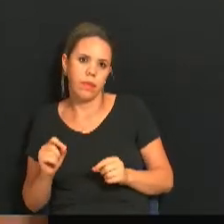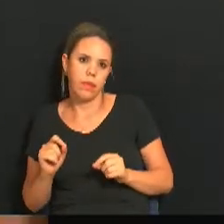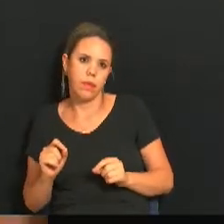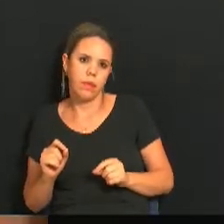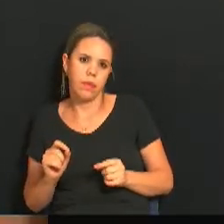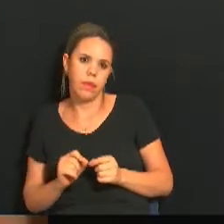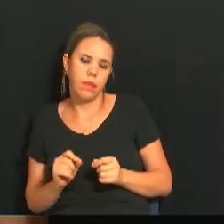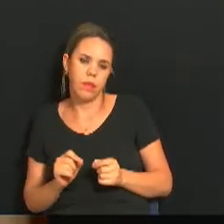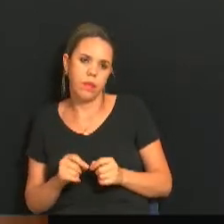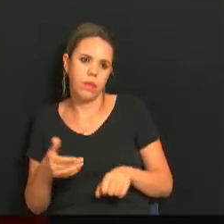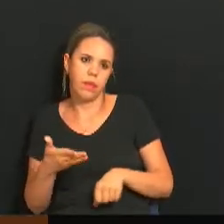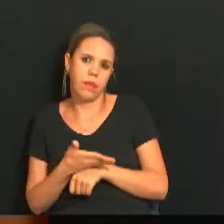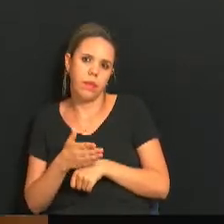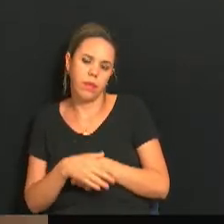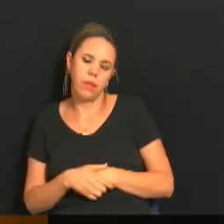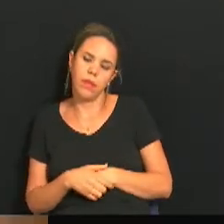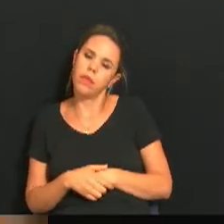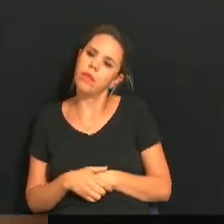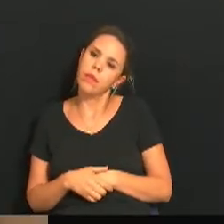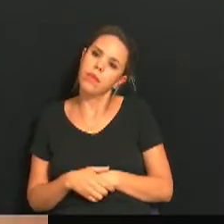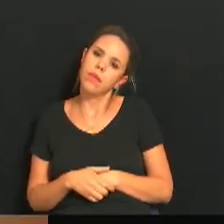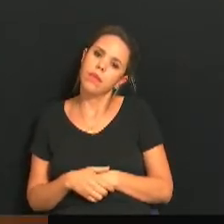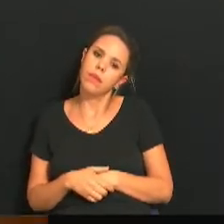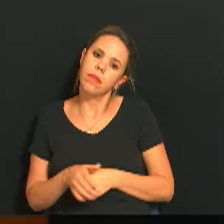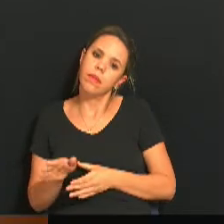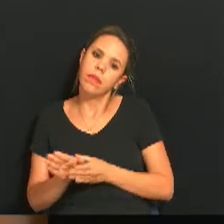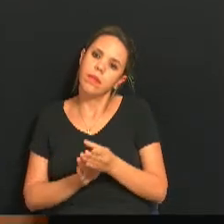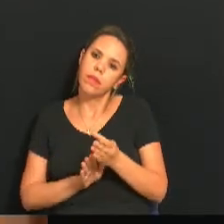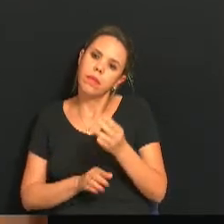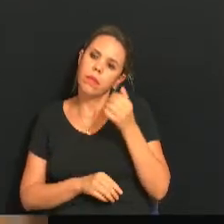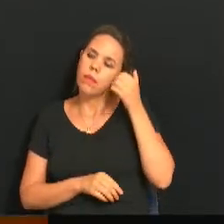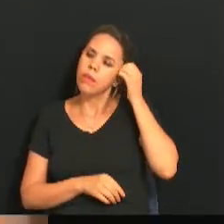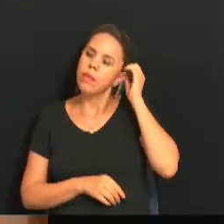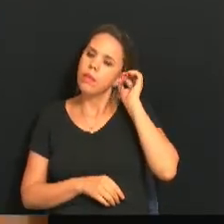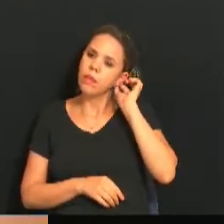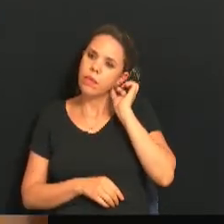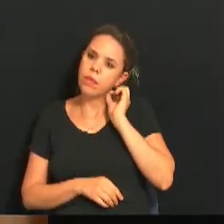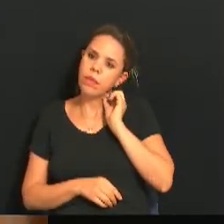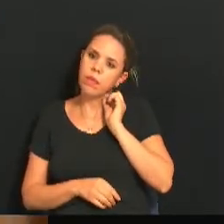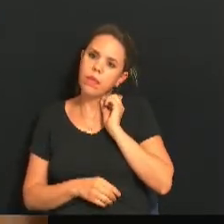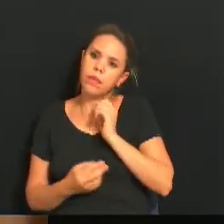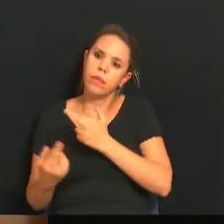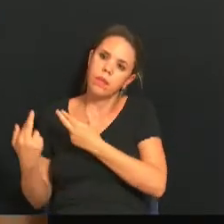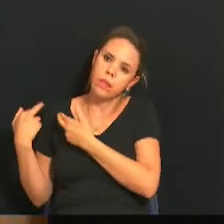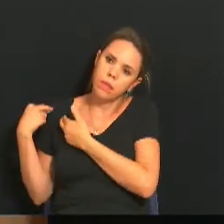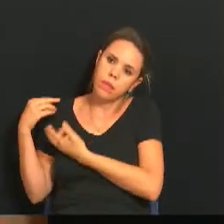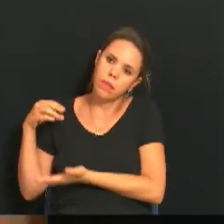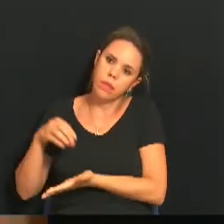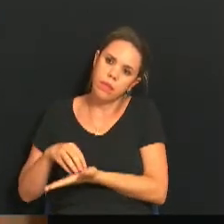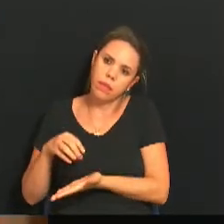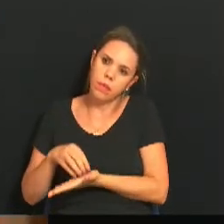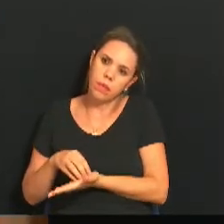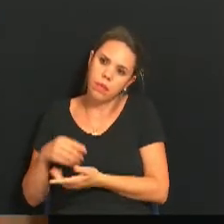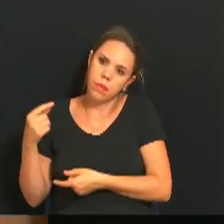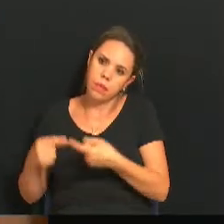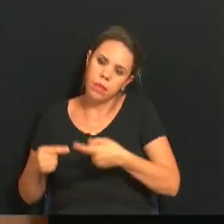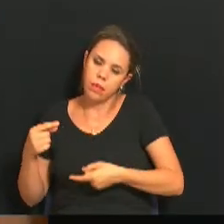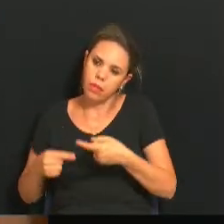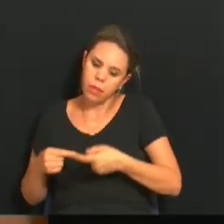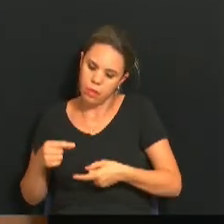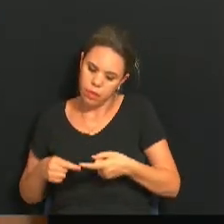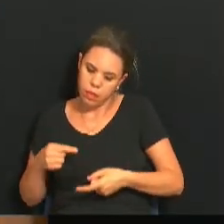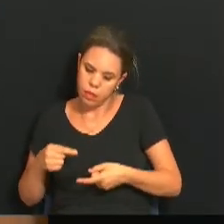que faz parte né ou disse conselho da Coordenadoria setorial e discutir a